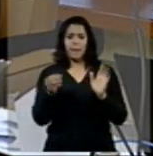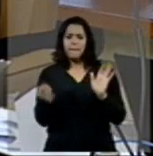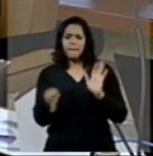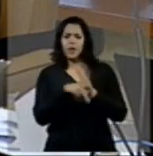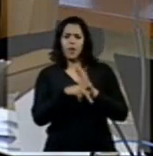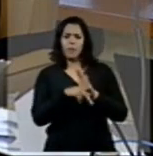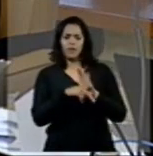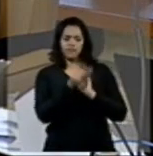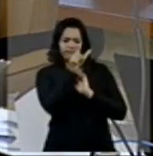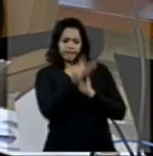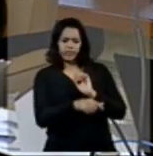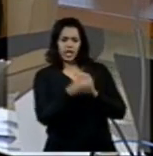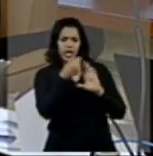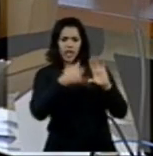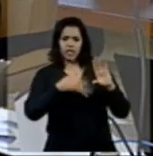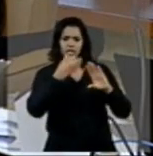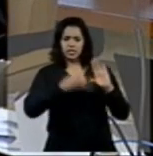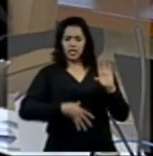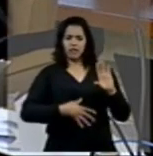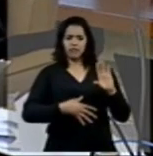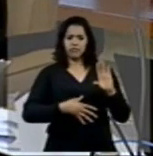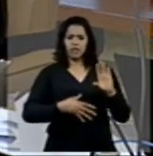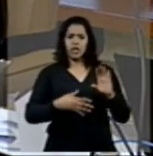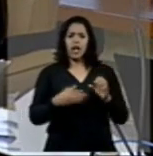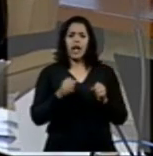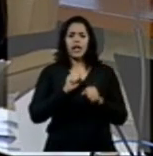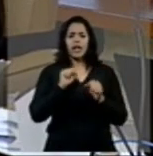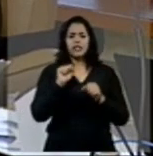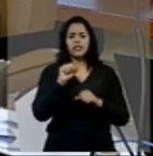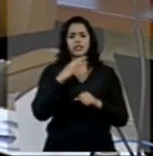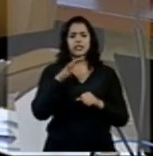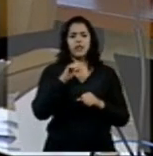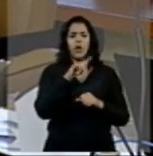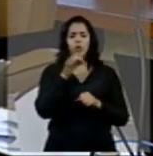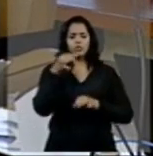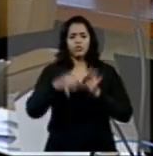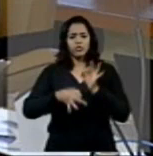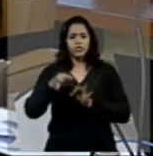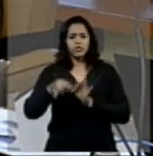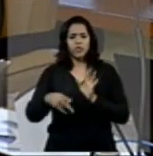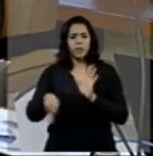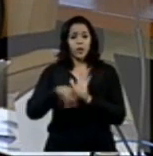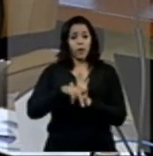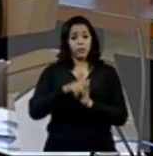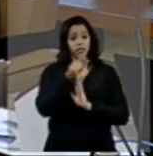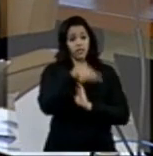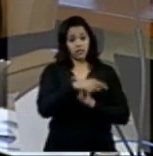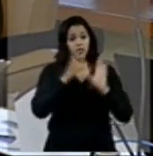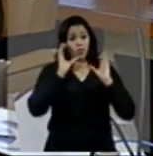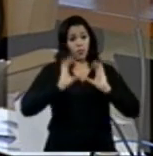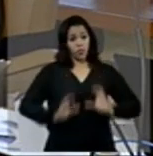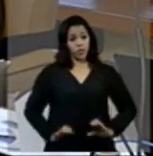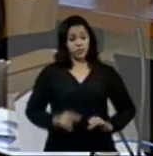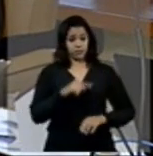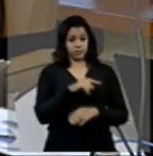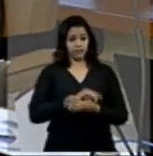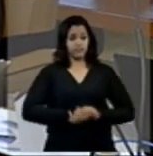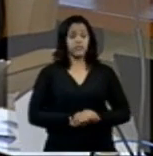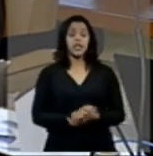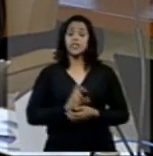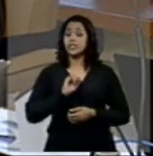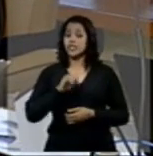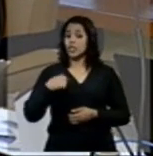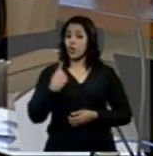a nulidade de atos jurídicos decorrentes de determinada conduta. Analisando assim